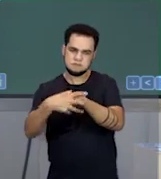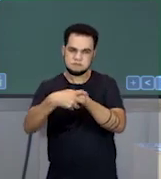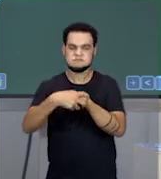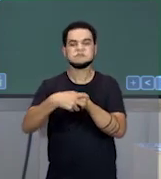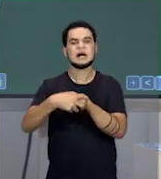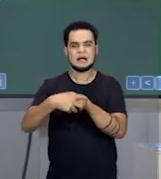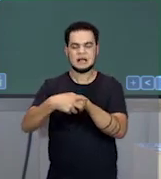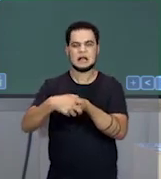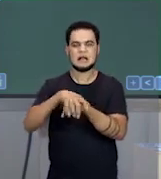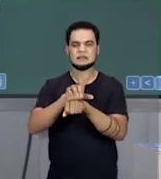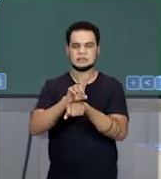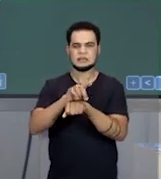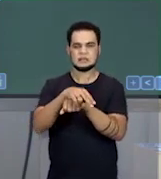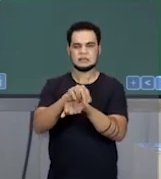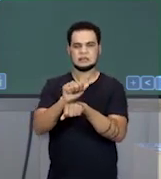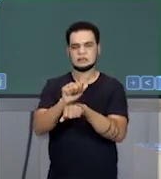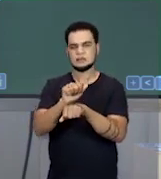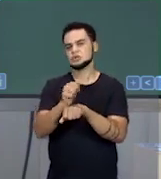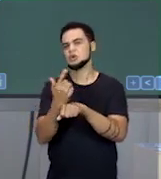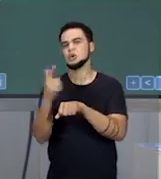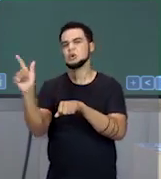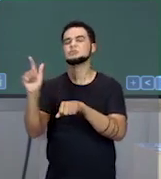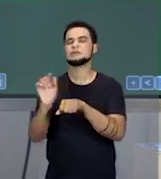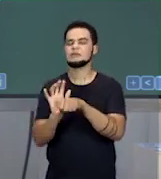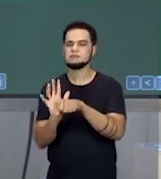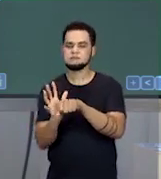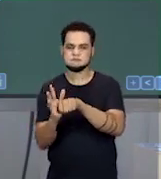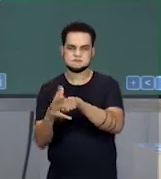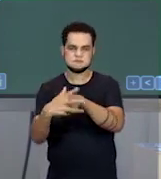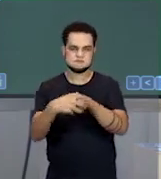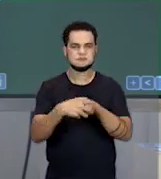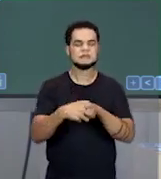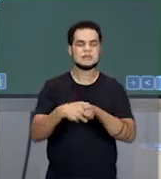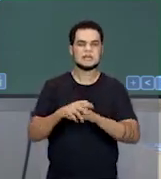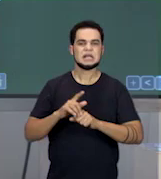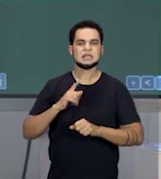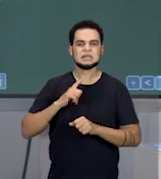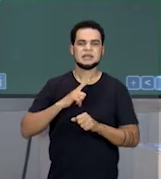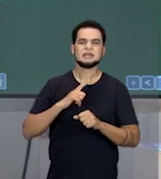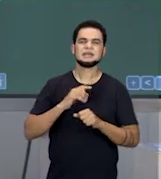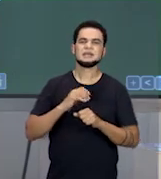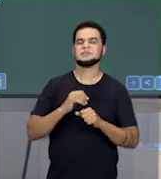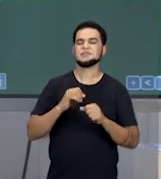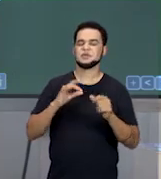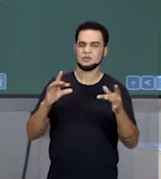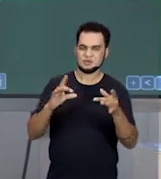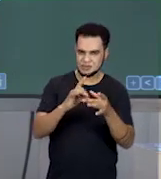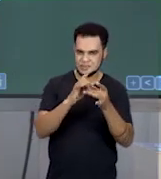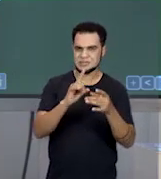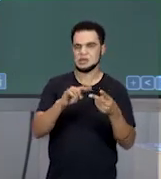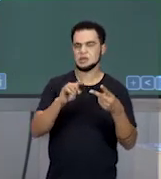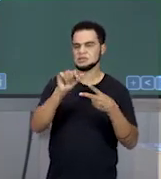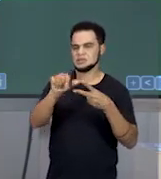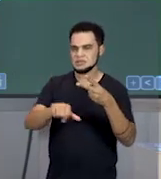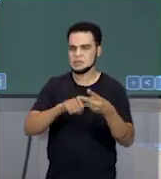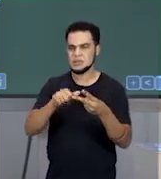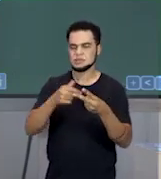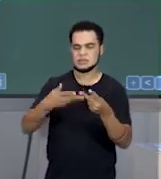de DNA de outros seres. Nós temos a conjugação, transformação e a